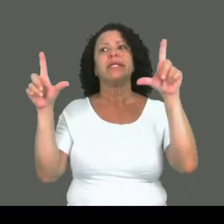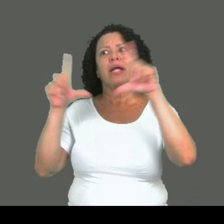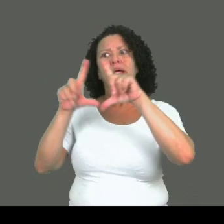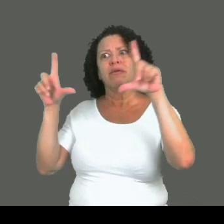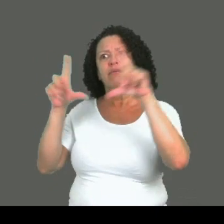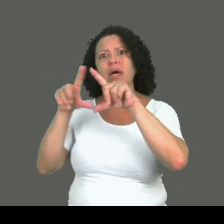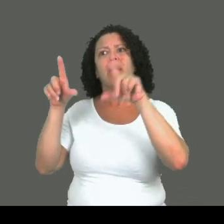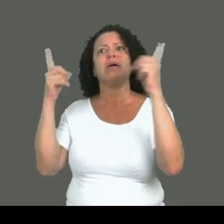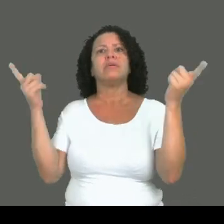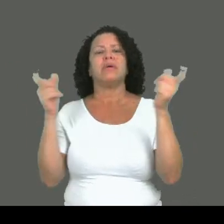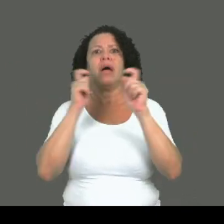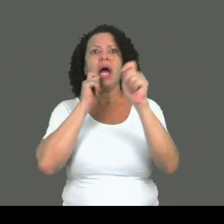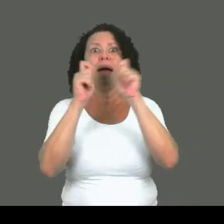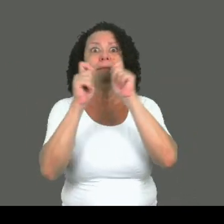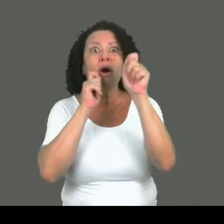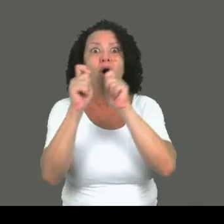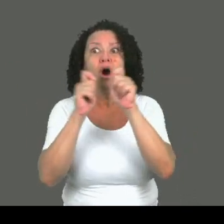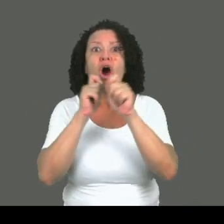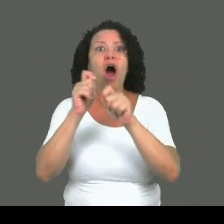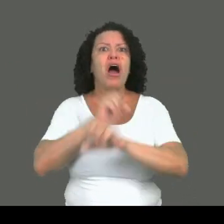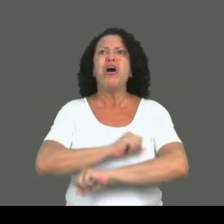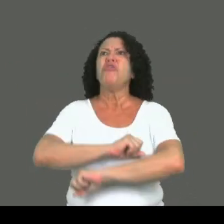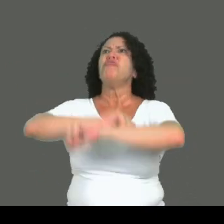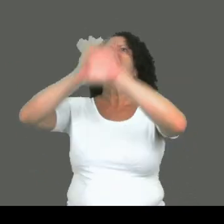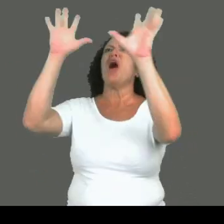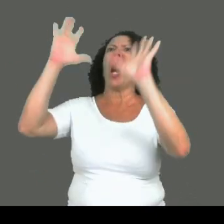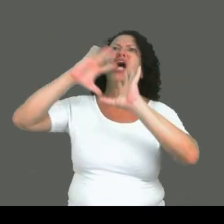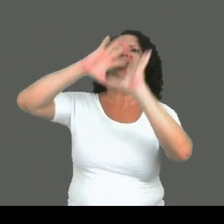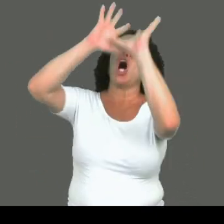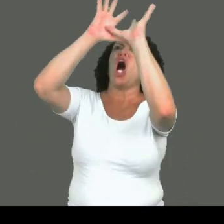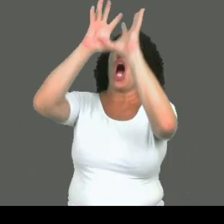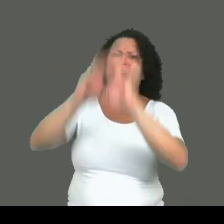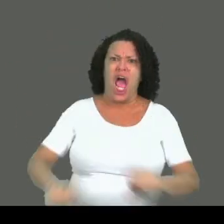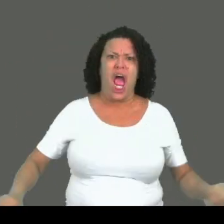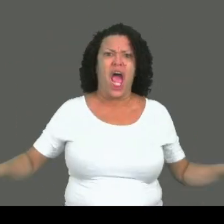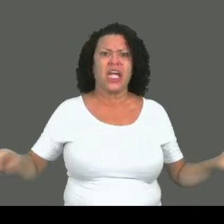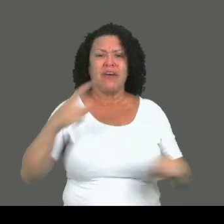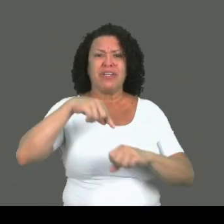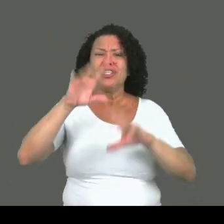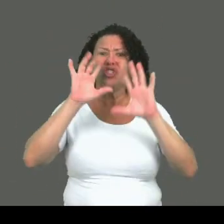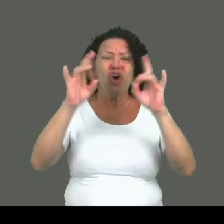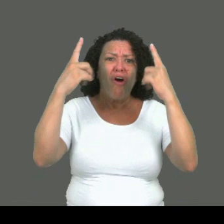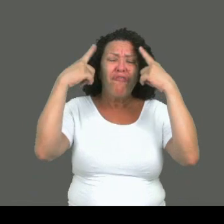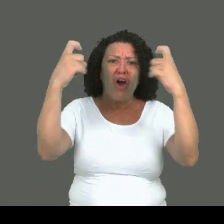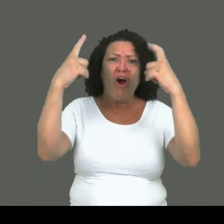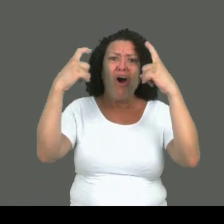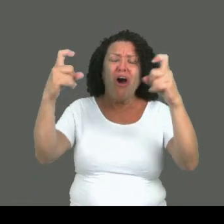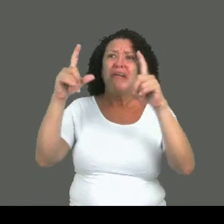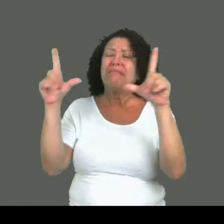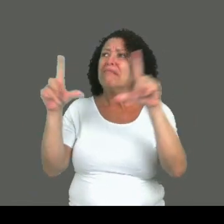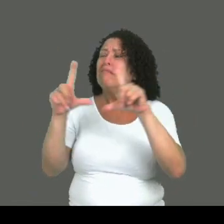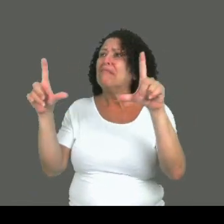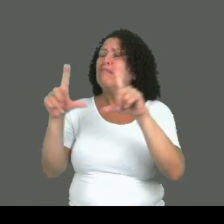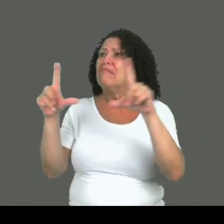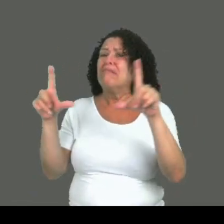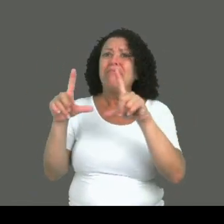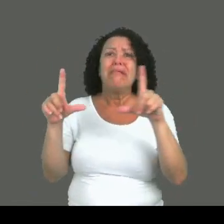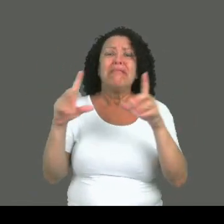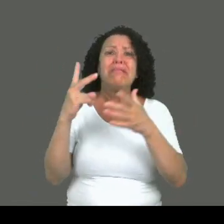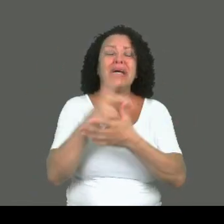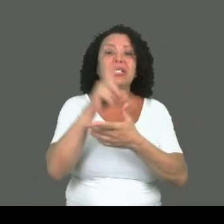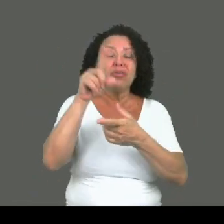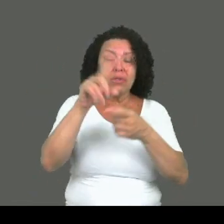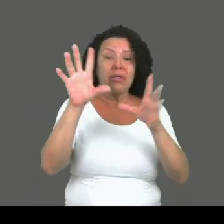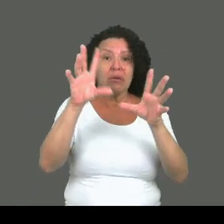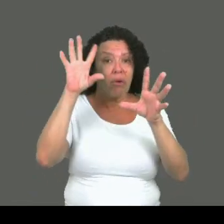o noticiário, enfim, que bombardeia aquele monte de notícias para a gente no dia a dia, e que se a gente não souber filtrar, a gente